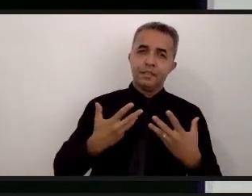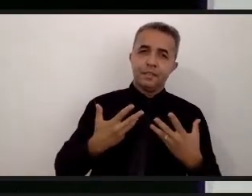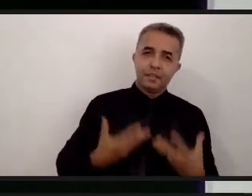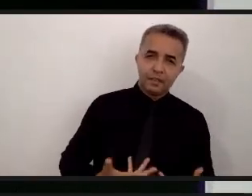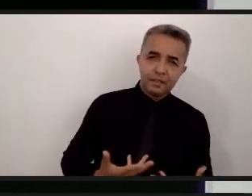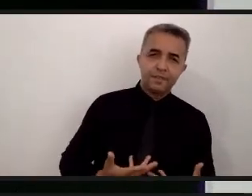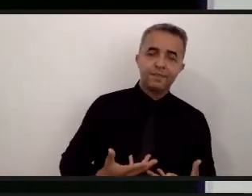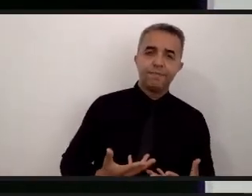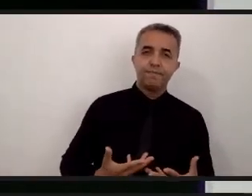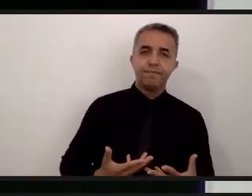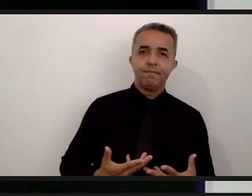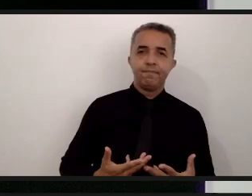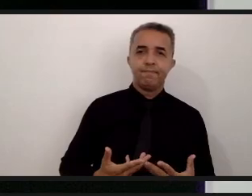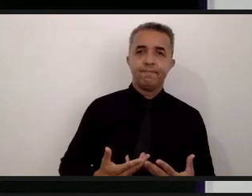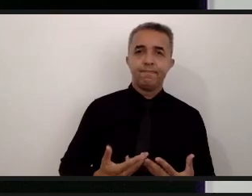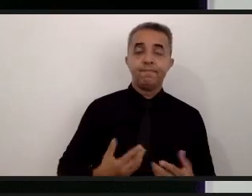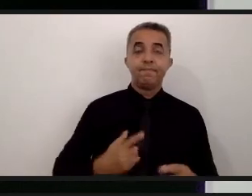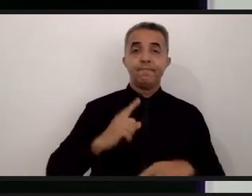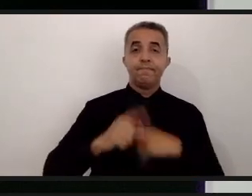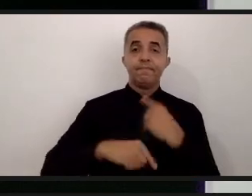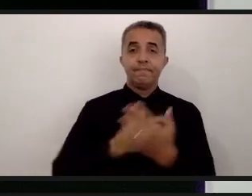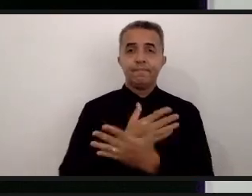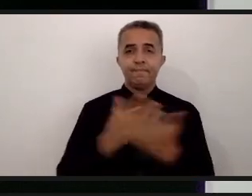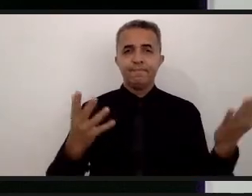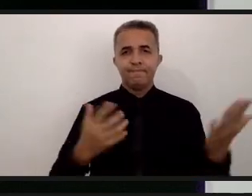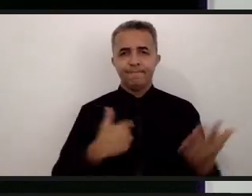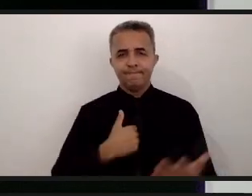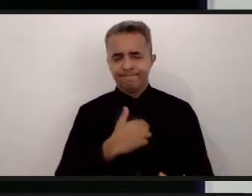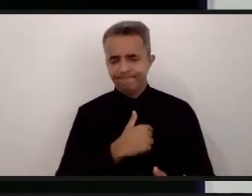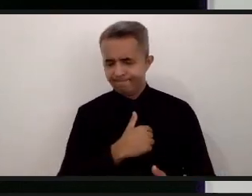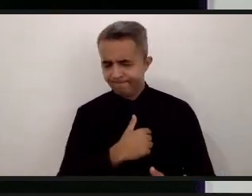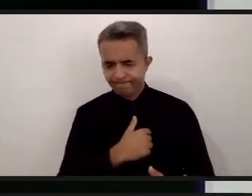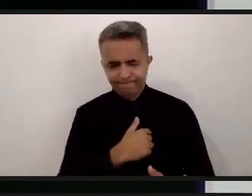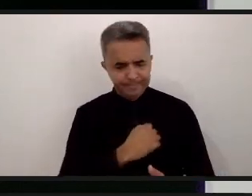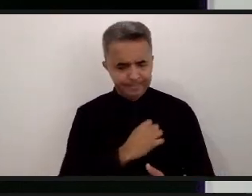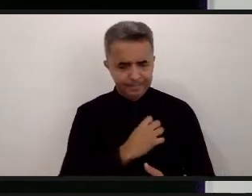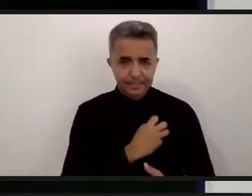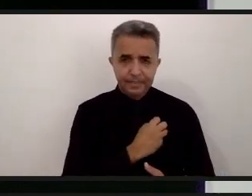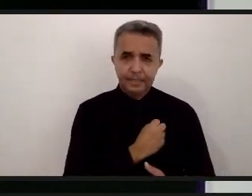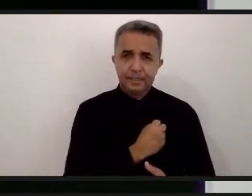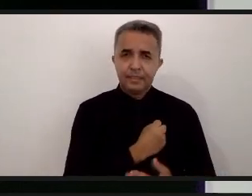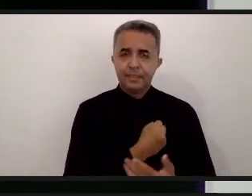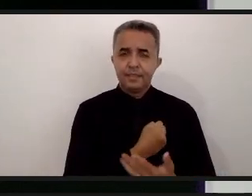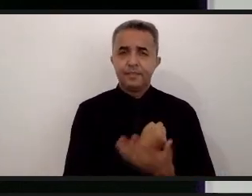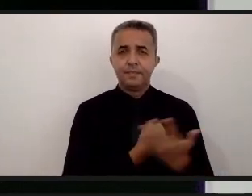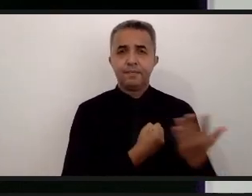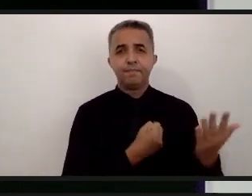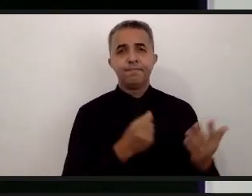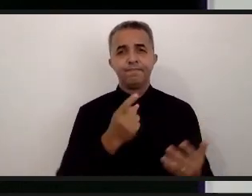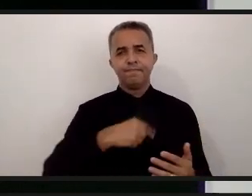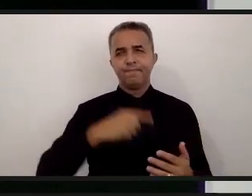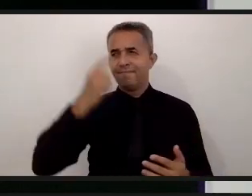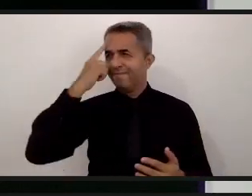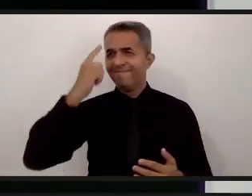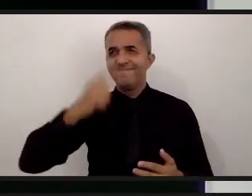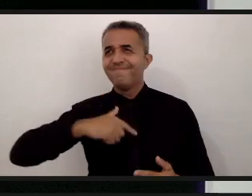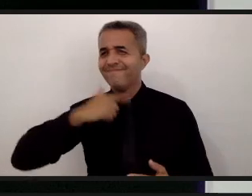sobrecarga. Aí vem aquela dor no coração no final do dia, né? Dizendo, nossa, eu não dei conta.